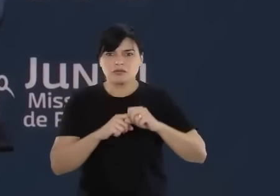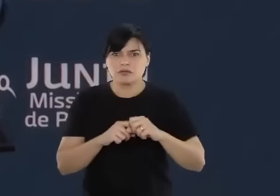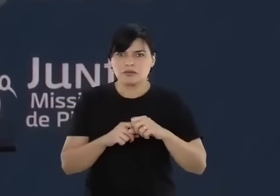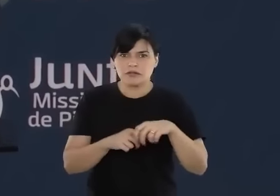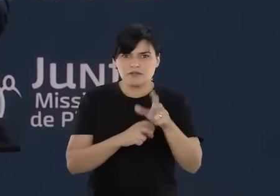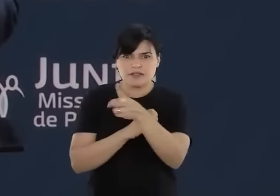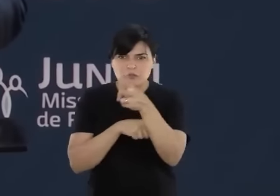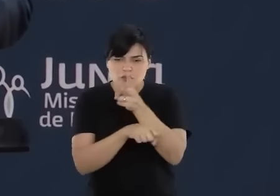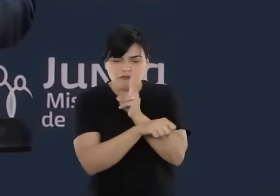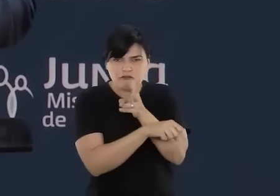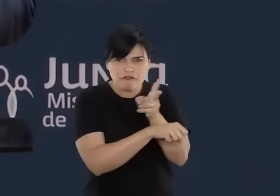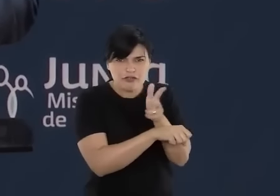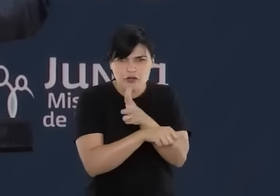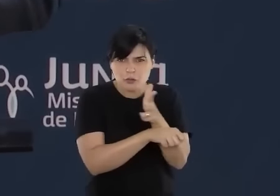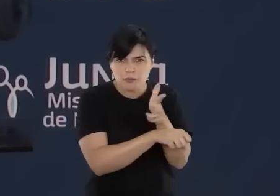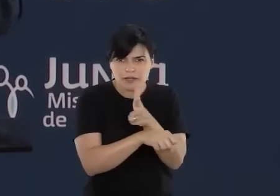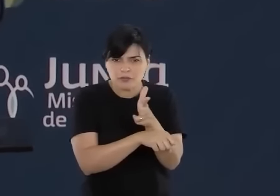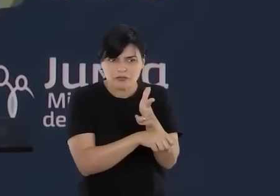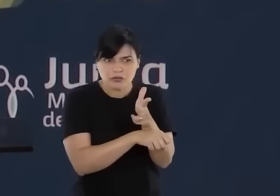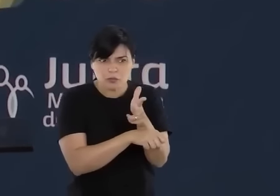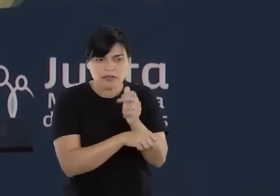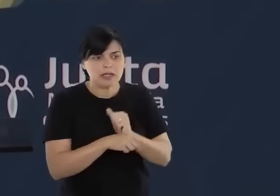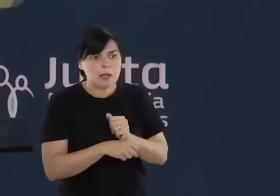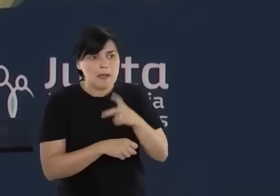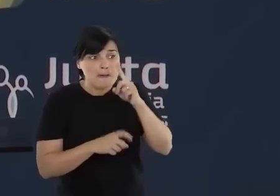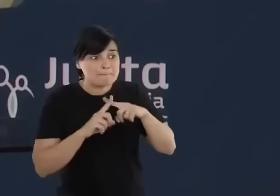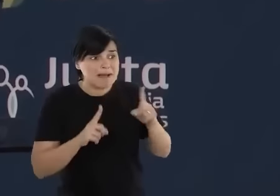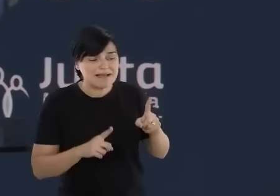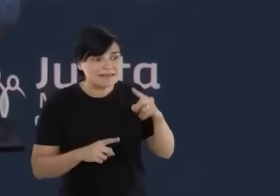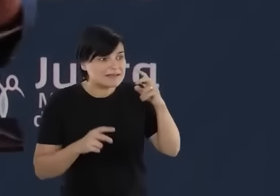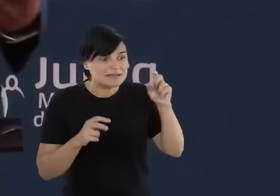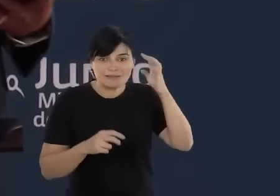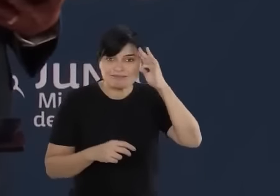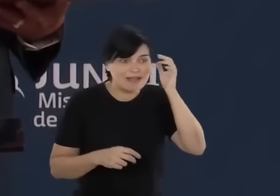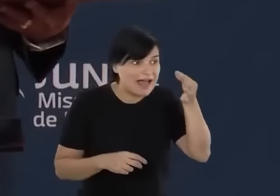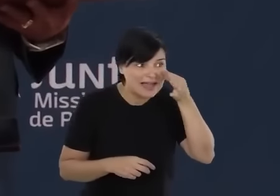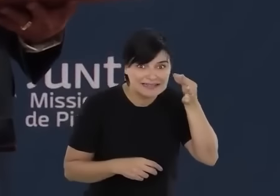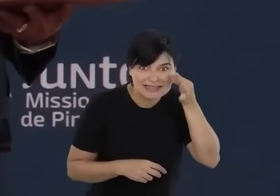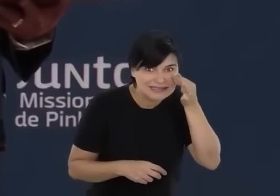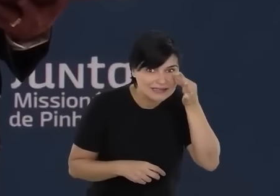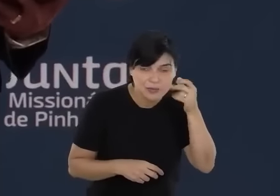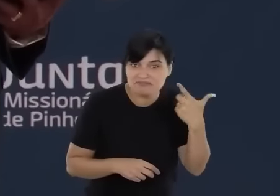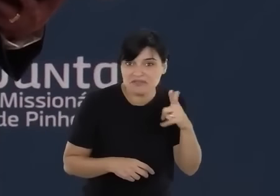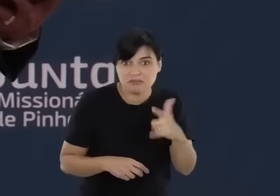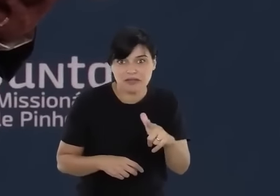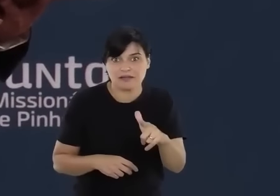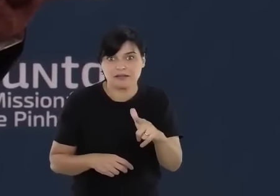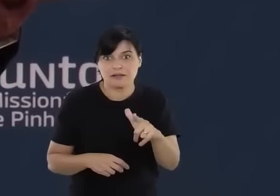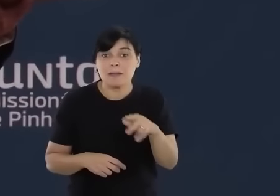interpretamos não entendemos passando e observando os objetos do vosso culto encontrei um altar no qual está escrito ao